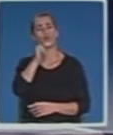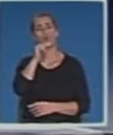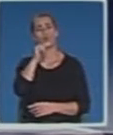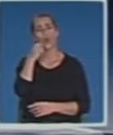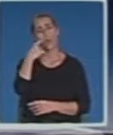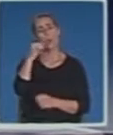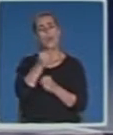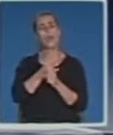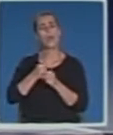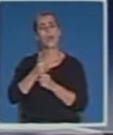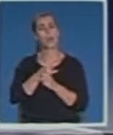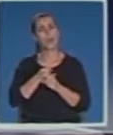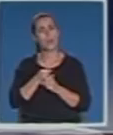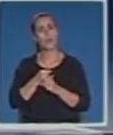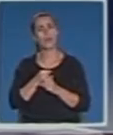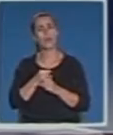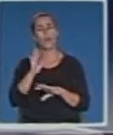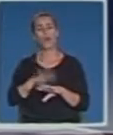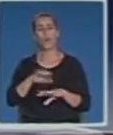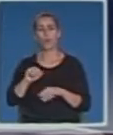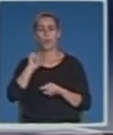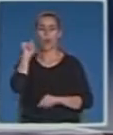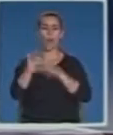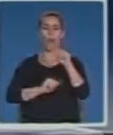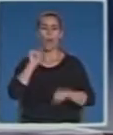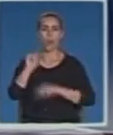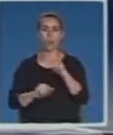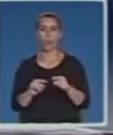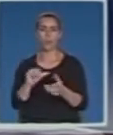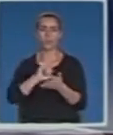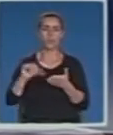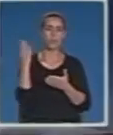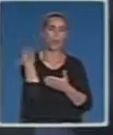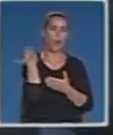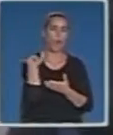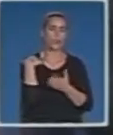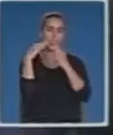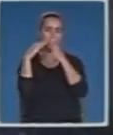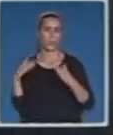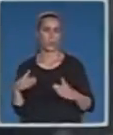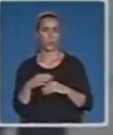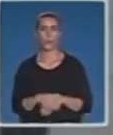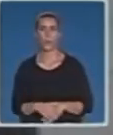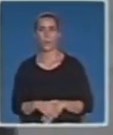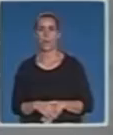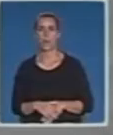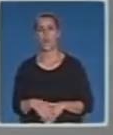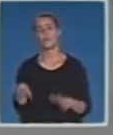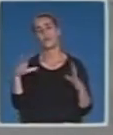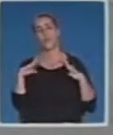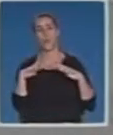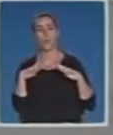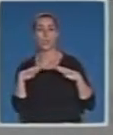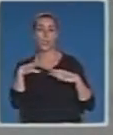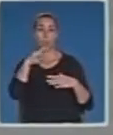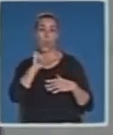única ilha para responder aos ataques de ter voltado costas ao Pico. Numa espécie de passeio pelas